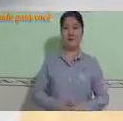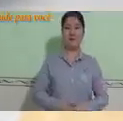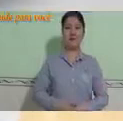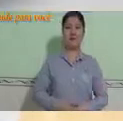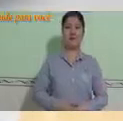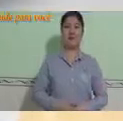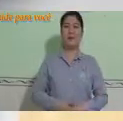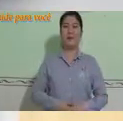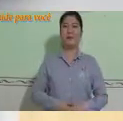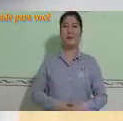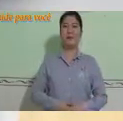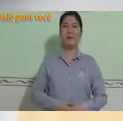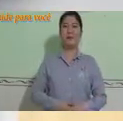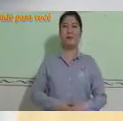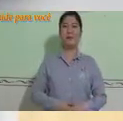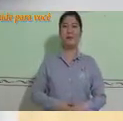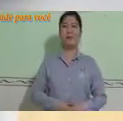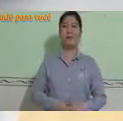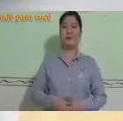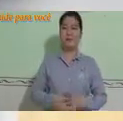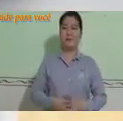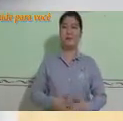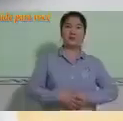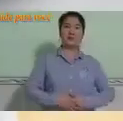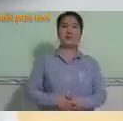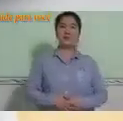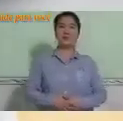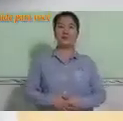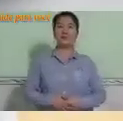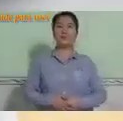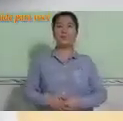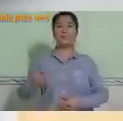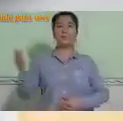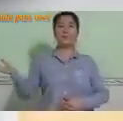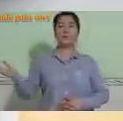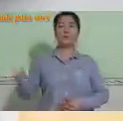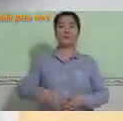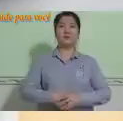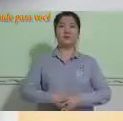diarreia, vírgula, e pode ser usado até mesmo por bebês e animais domésticos.